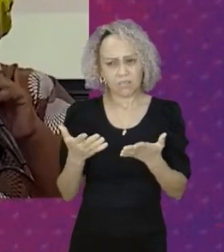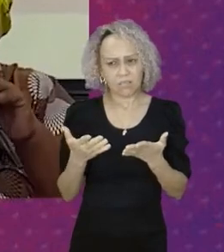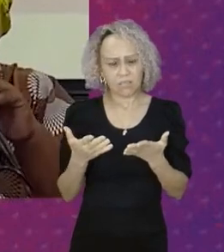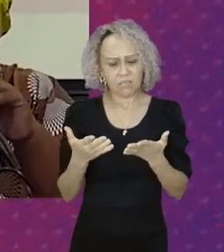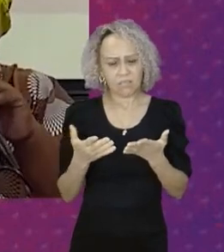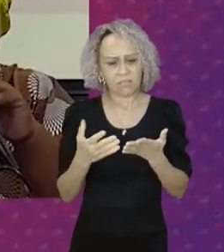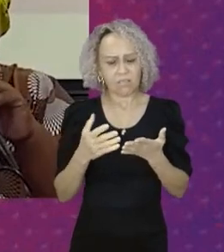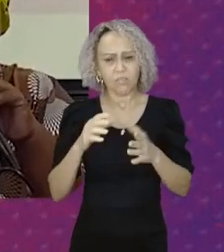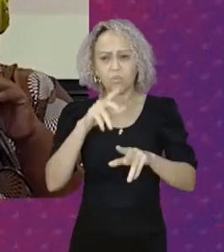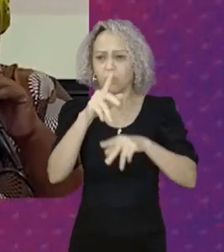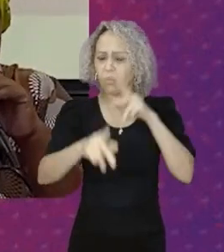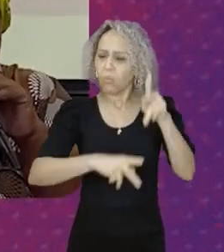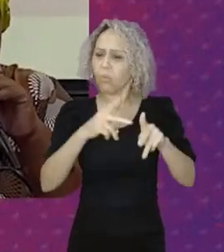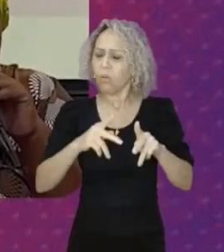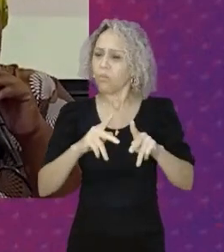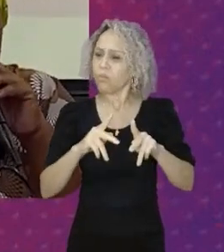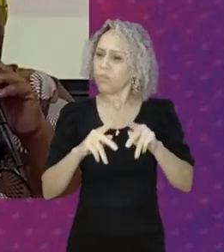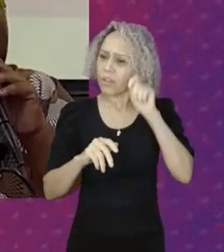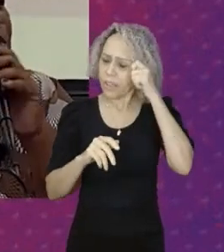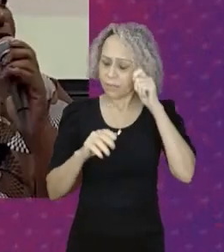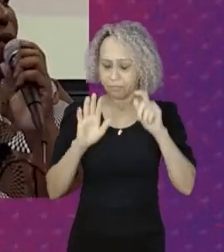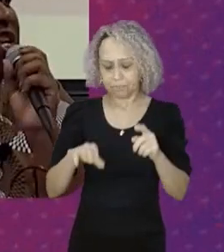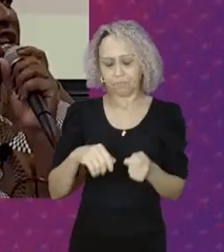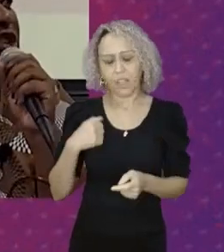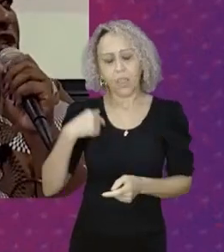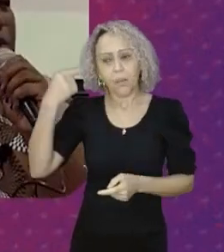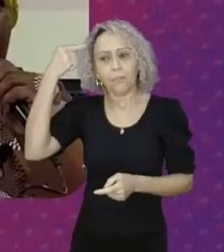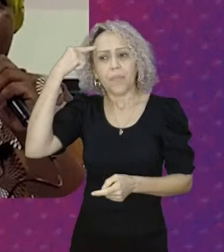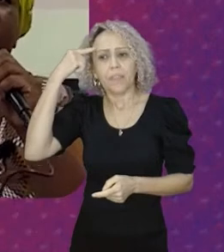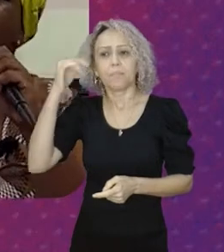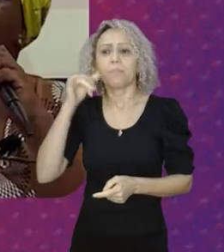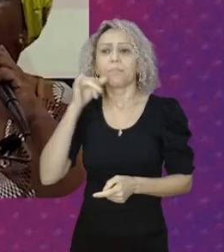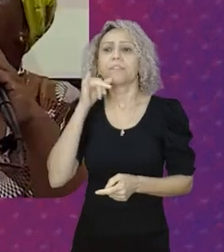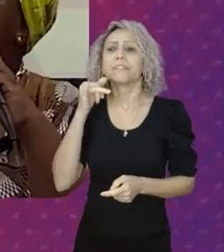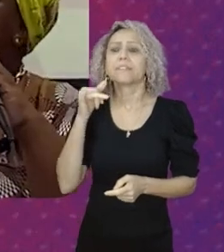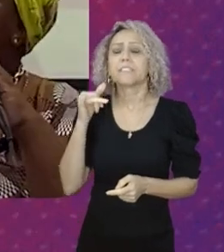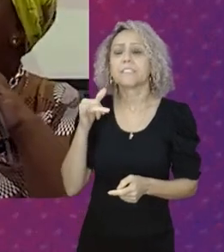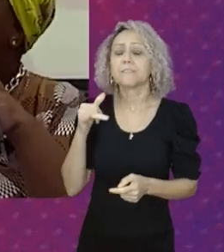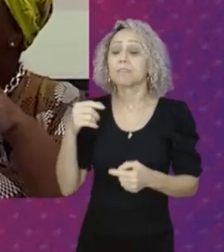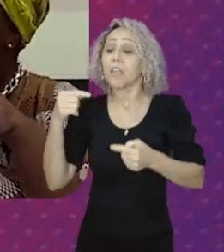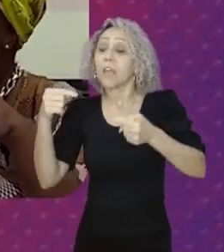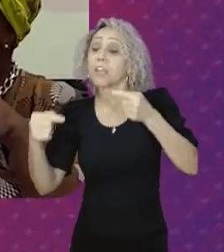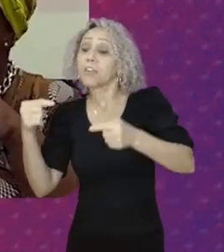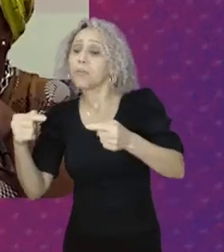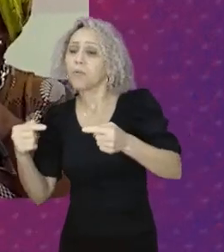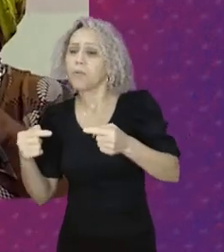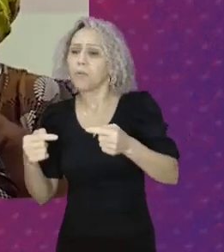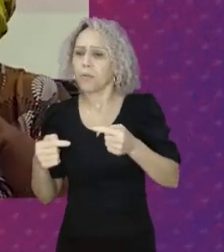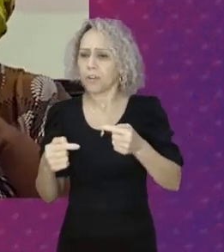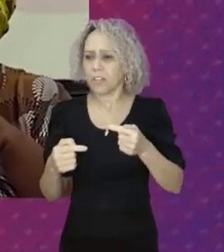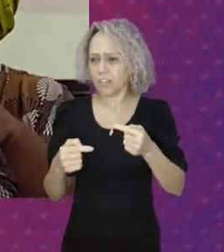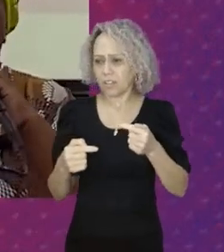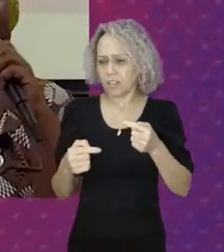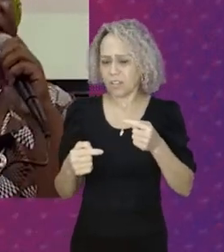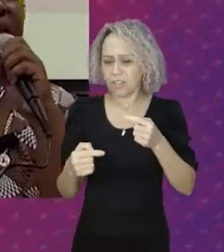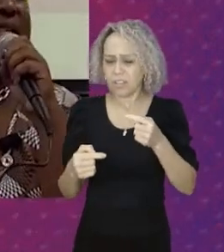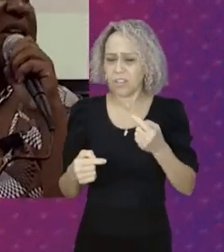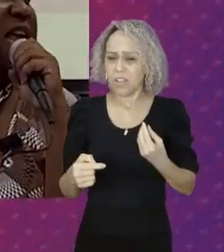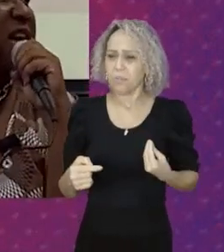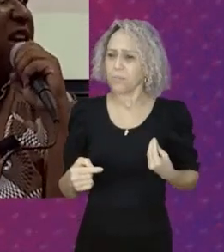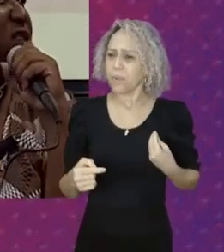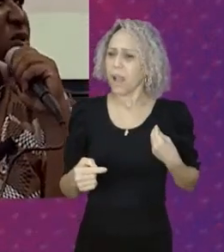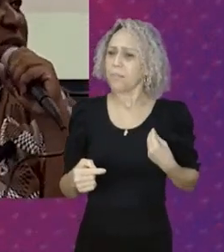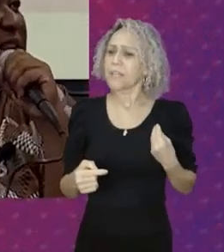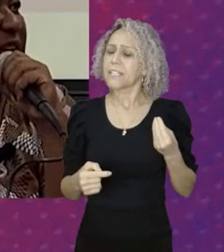faz muito, né? Eu fico pensando, a gente faz muito quando a gente discute a presença negra nas novelas, a